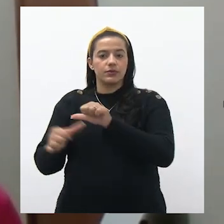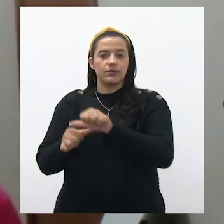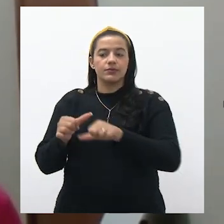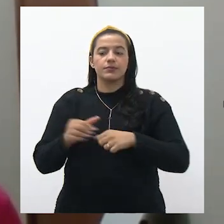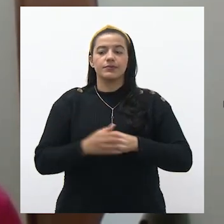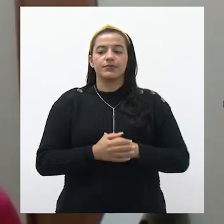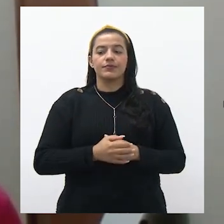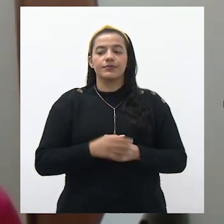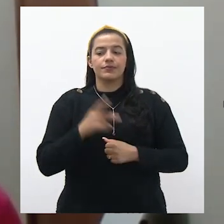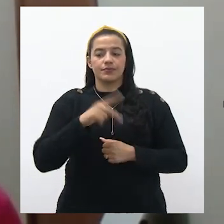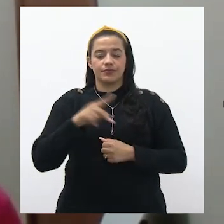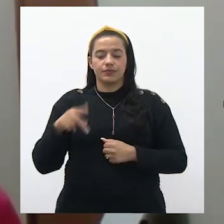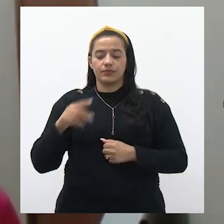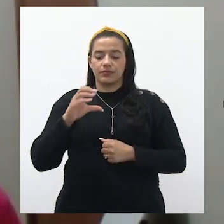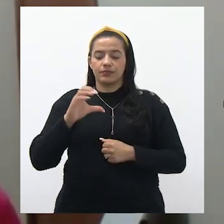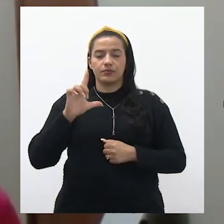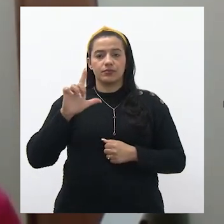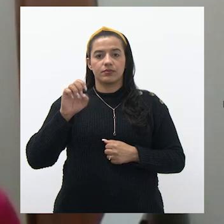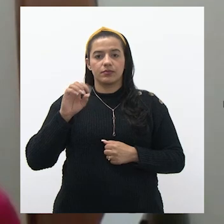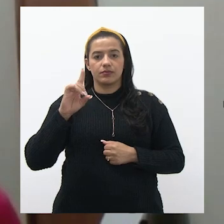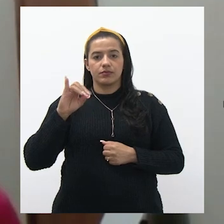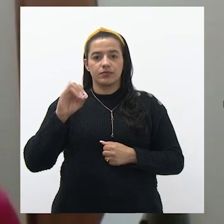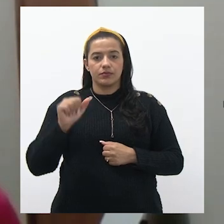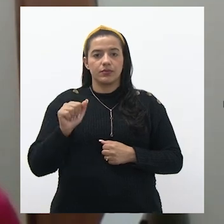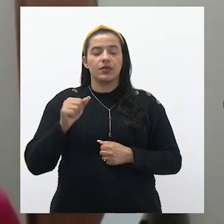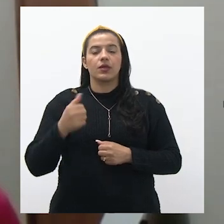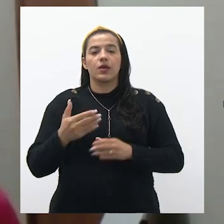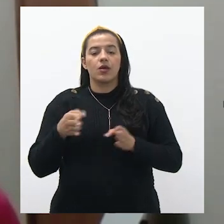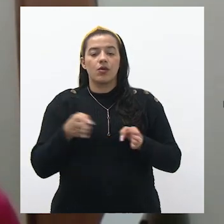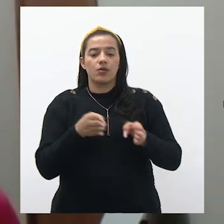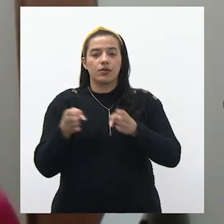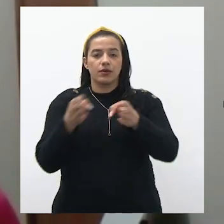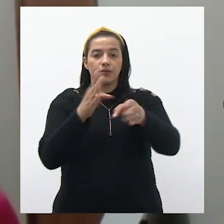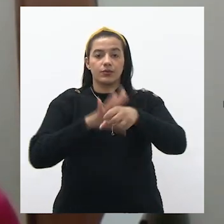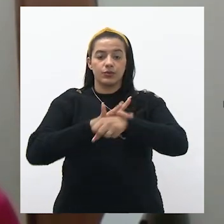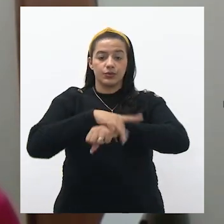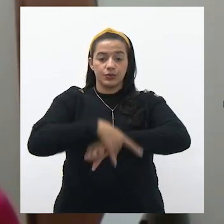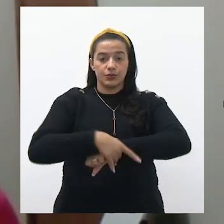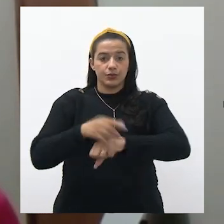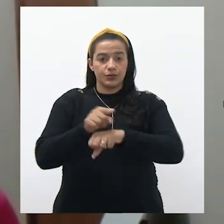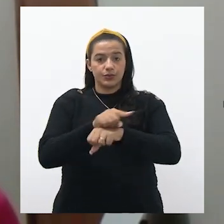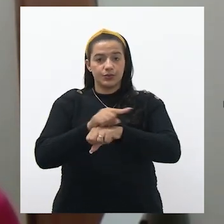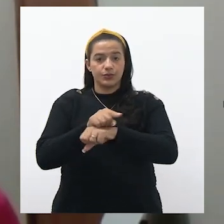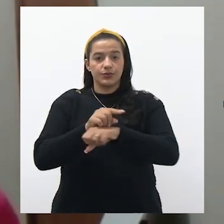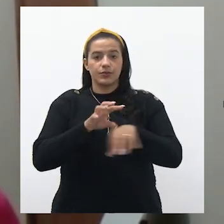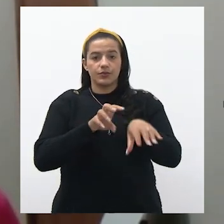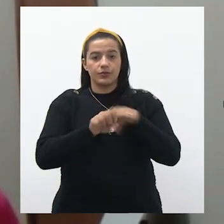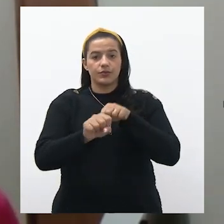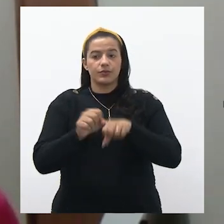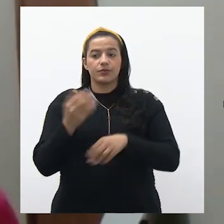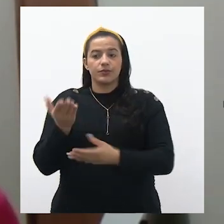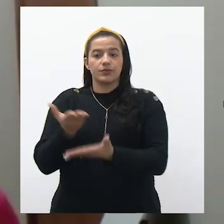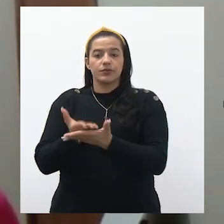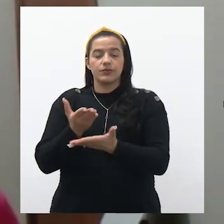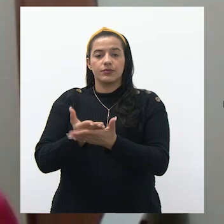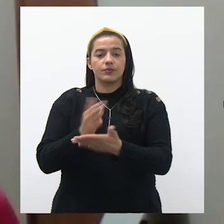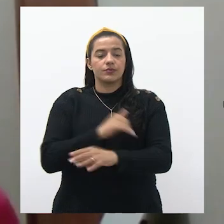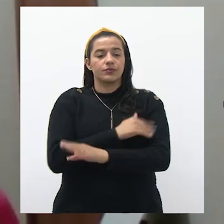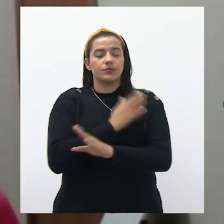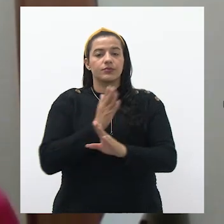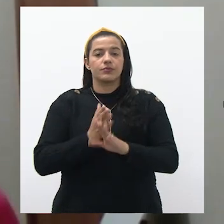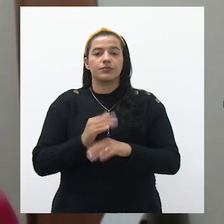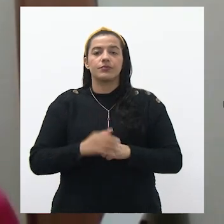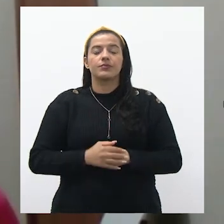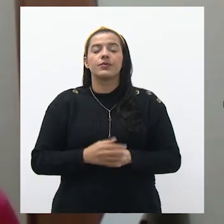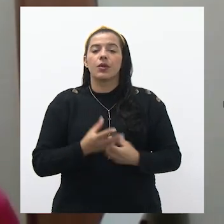A professora Cláudia comenta um caminho seguro para trilhar na ação de formação dos estudantes de forma integral.